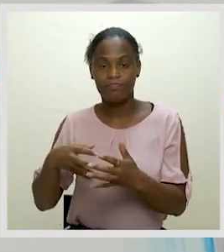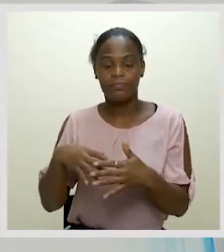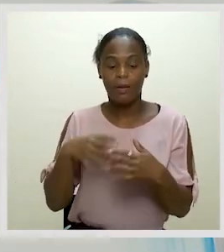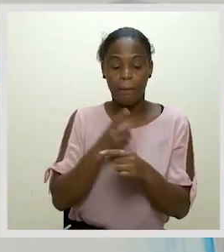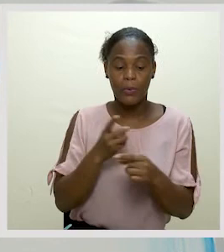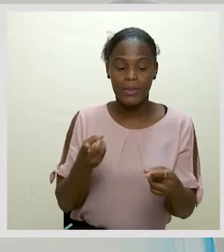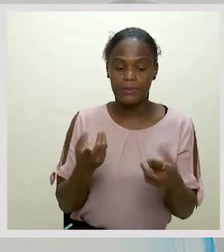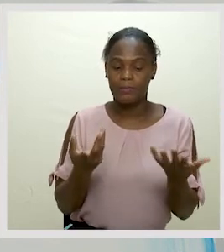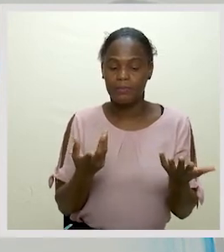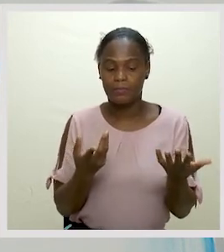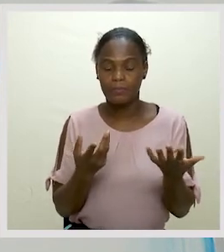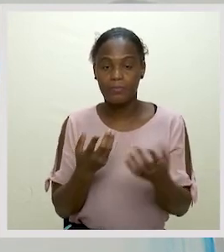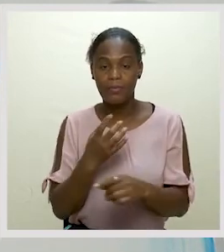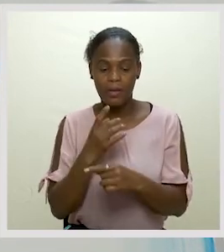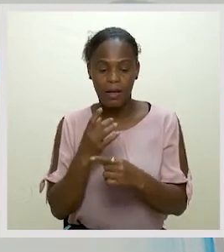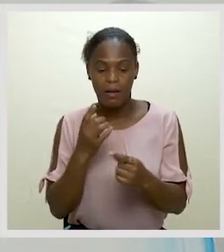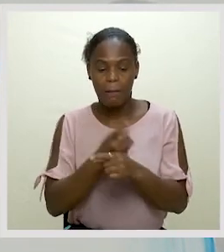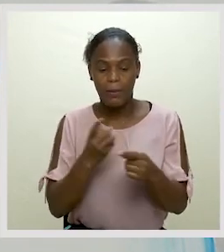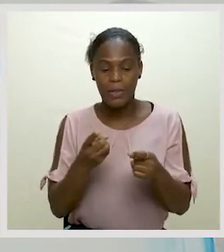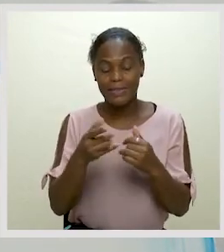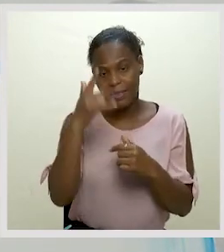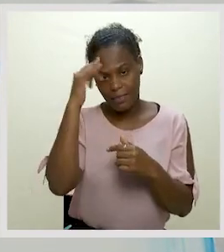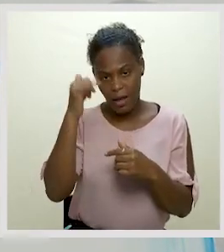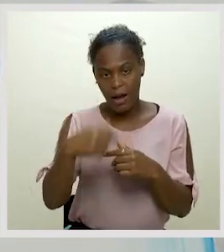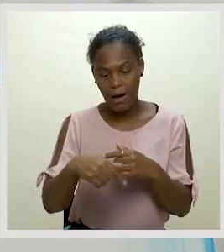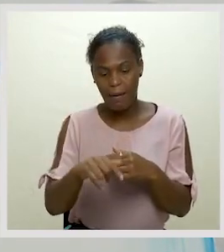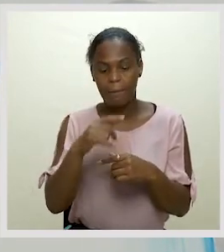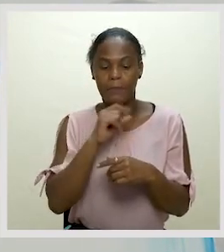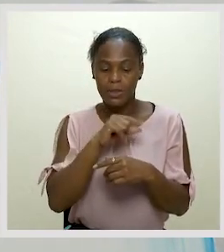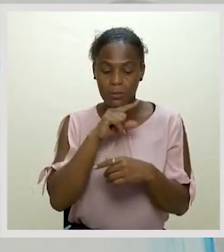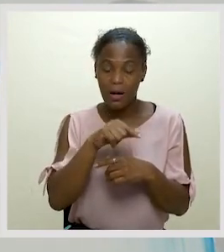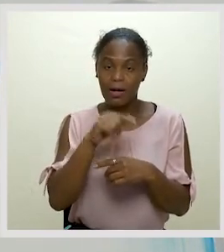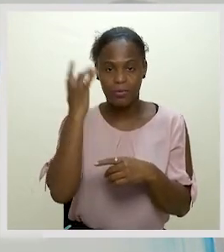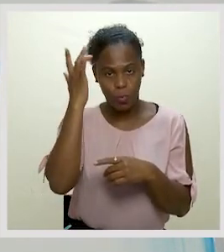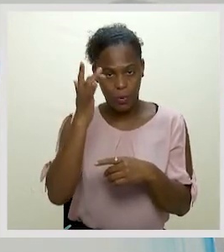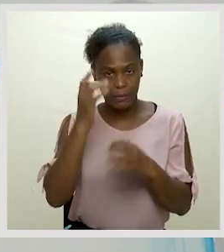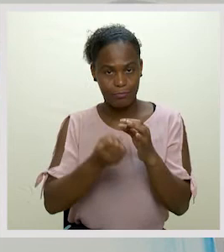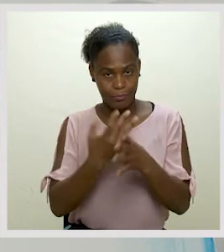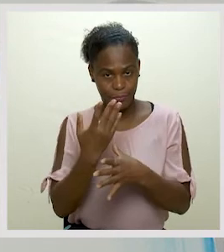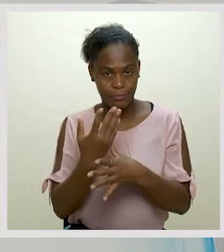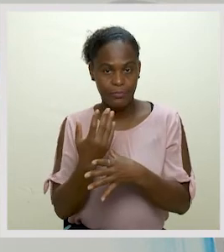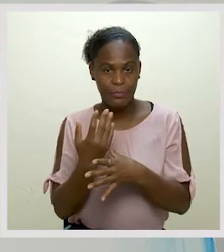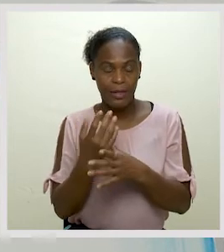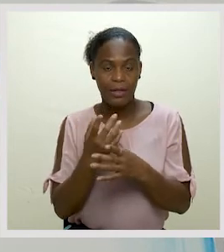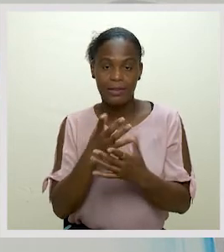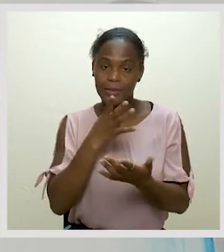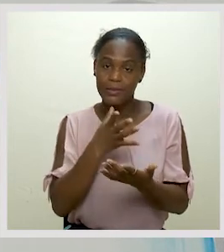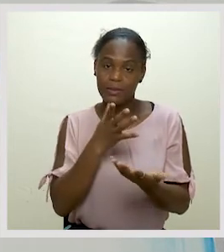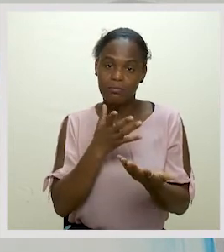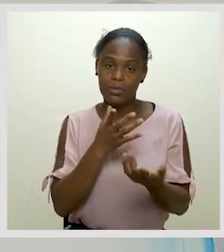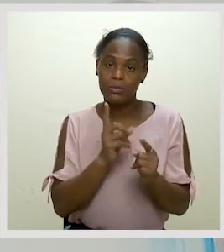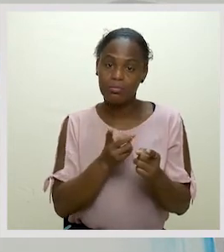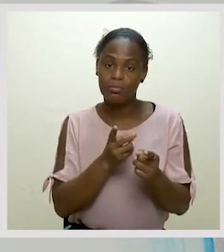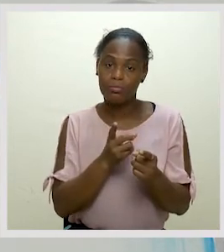complexos. Então, por isso que surgiu essa ideia, essa hipótese, essa teoria